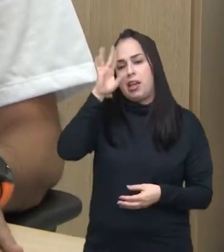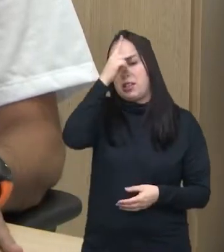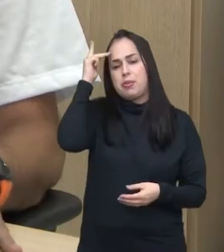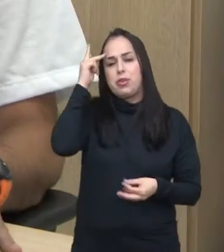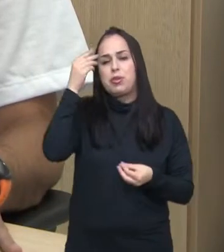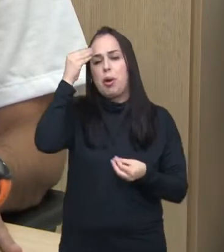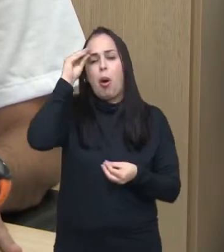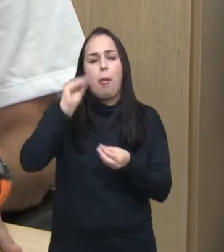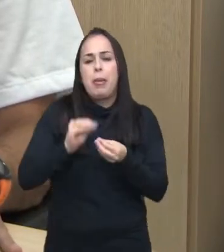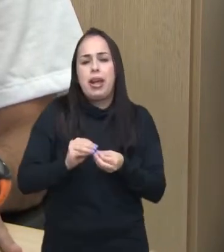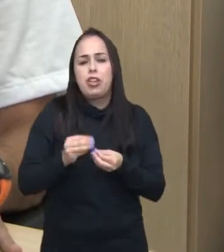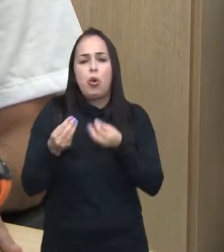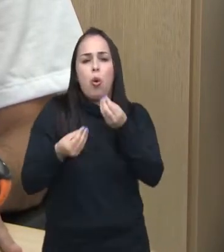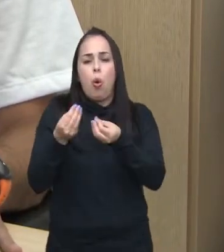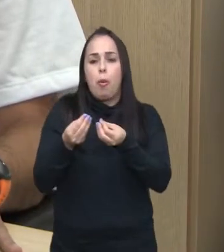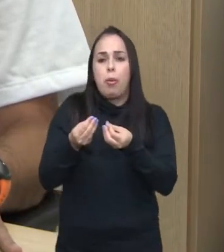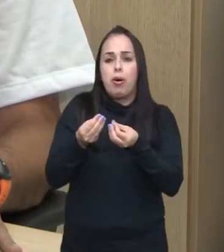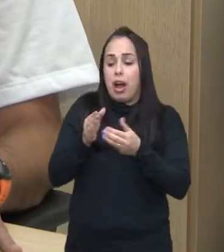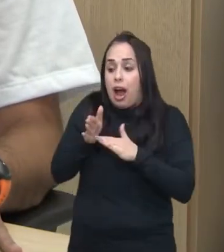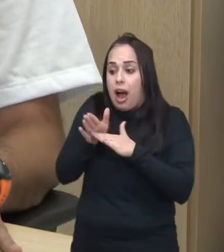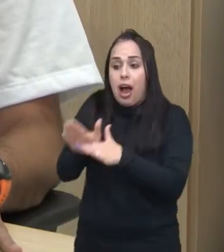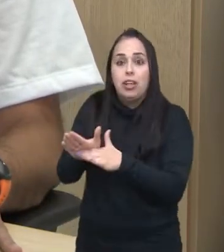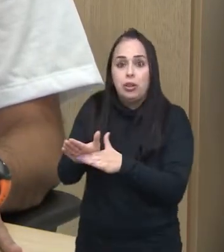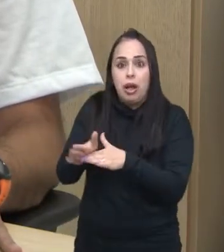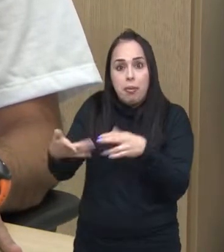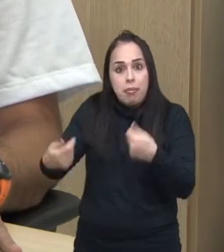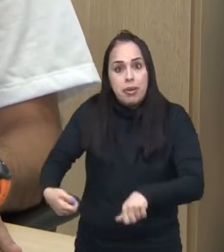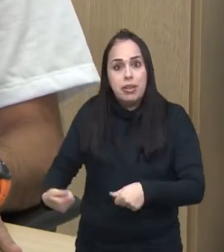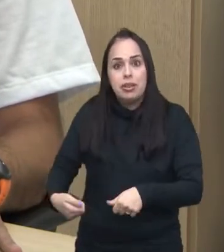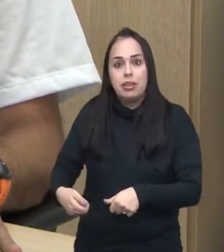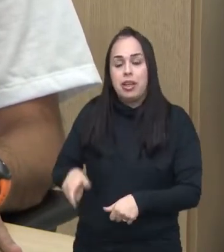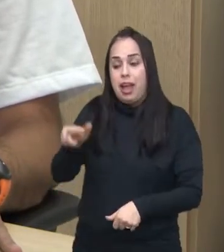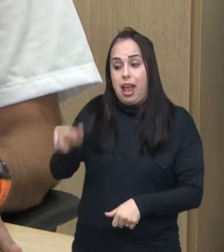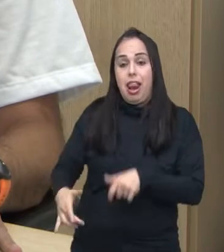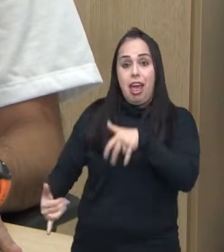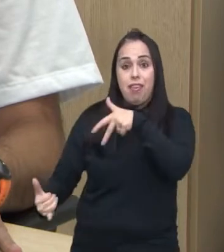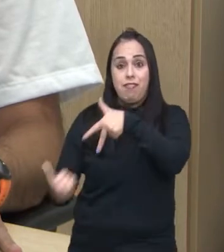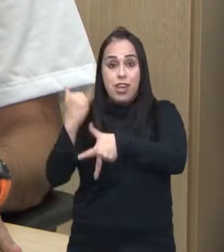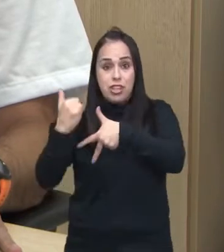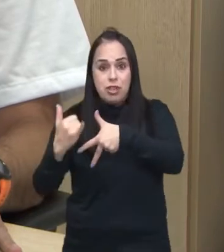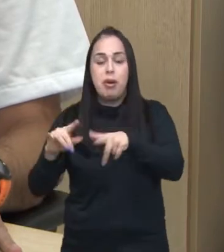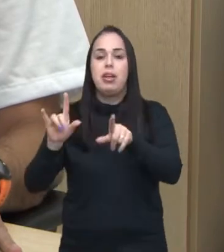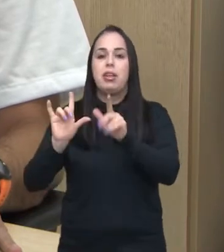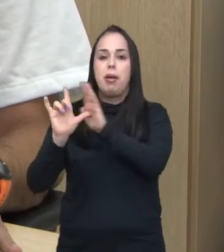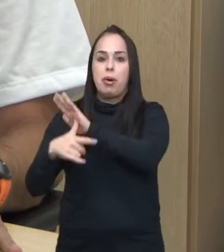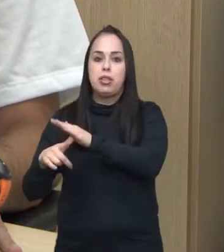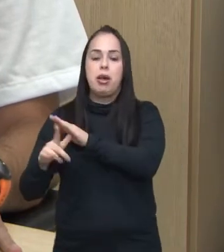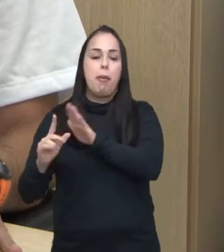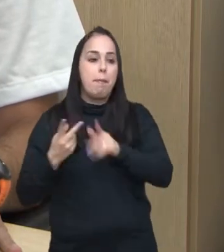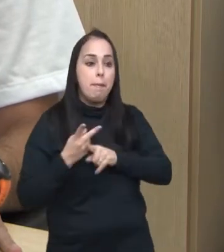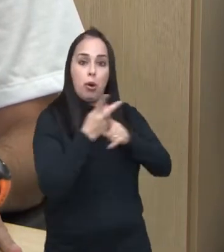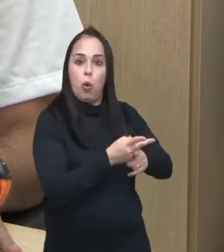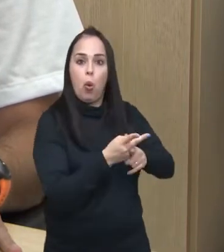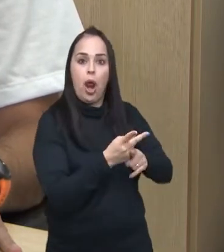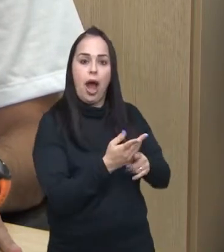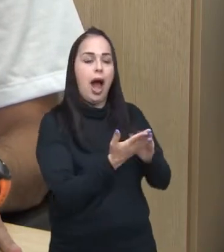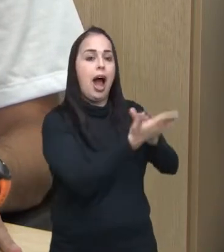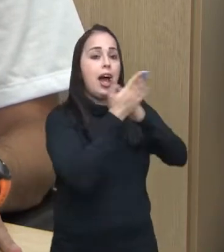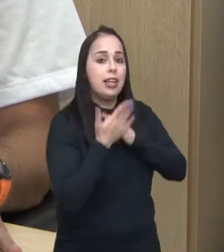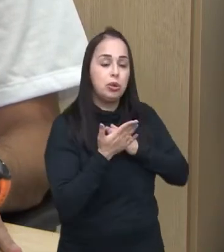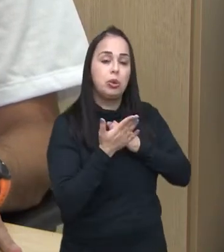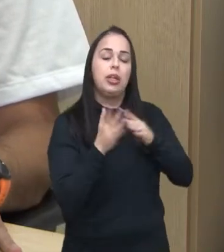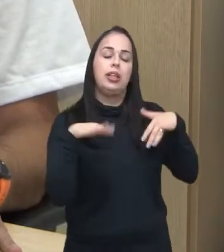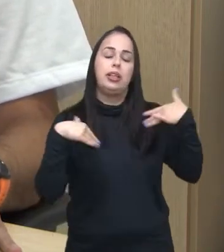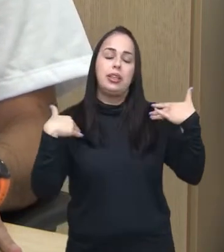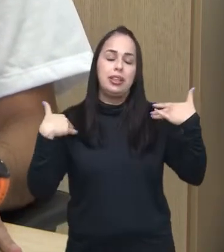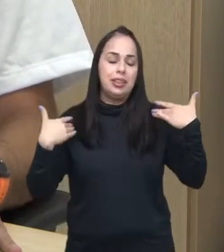compreendem aonde deve buscar essa ajuda, entende a criança que ela, ao se tornar vítima, deve procurar essa ajuda,